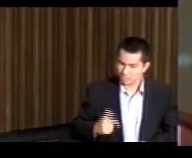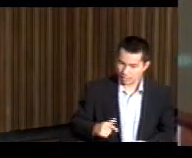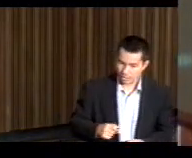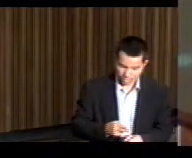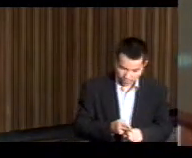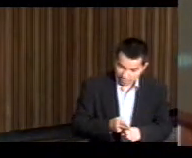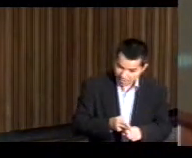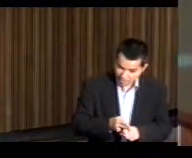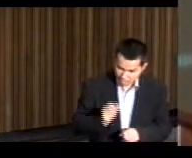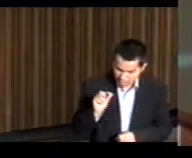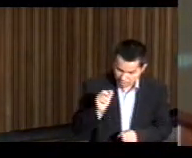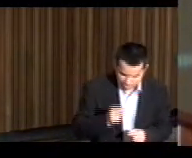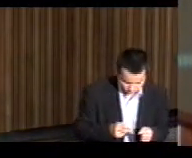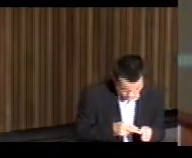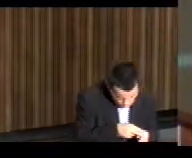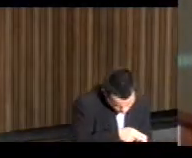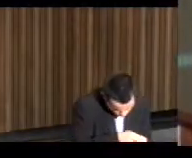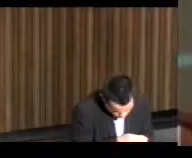bisturi.